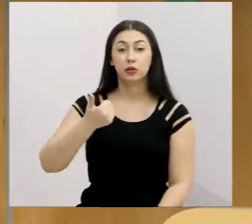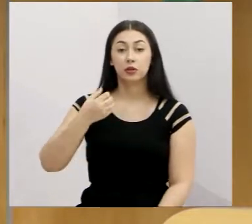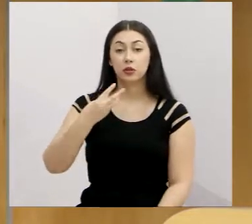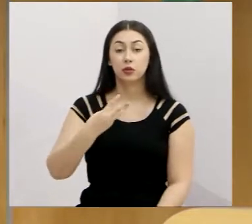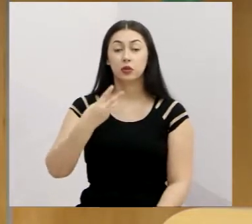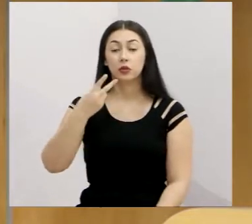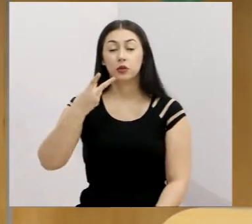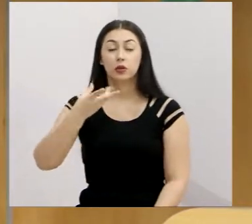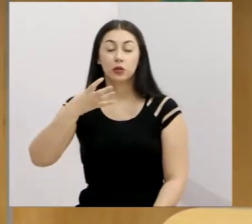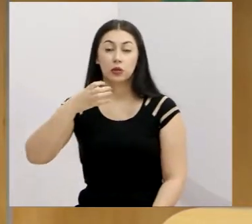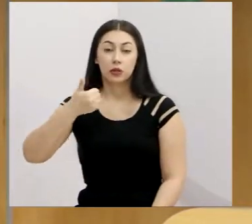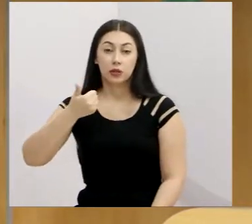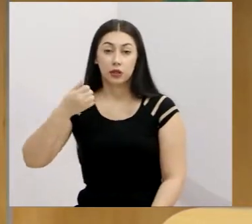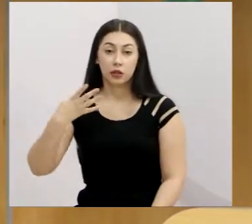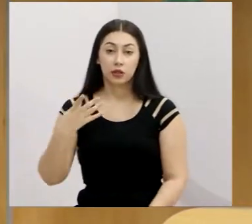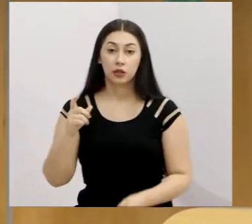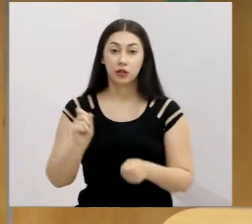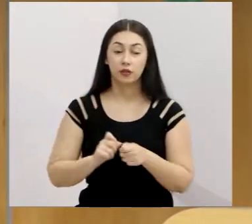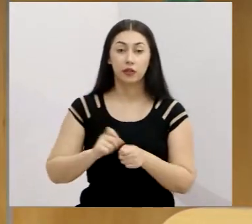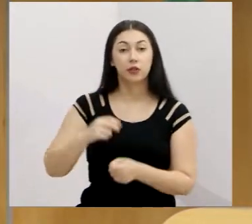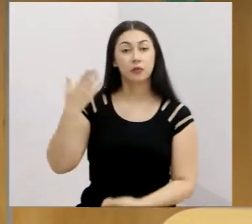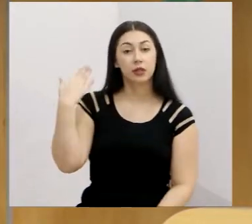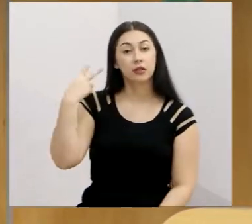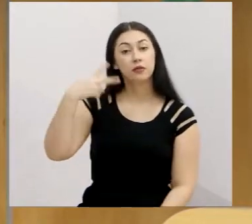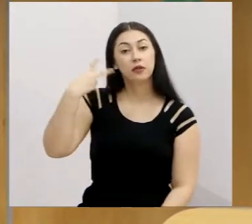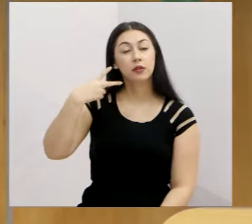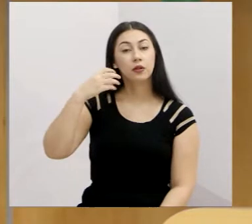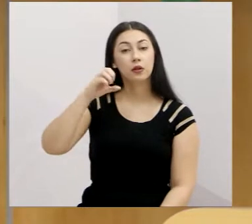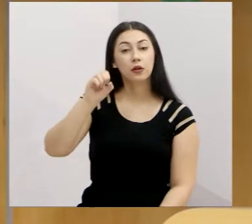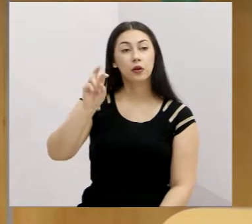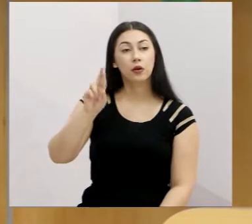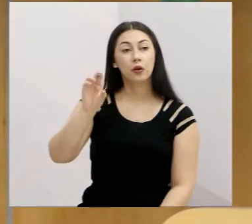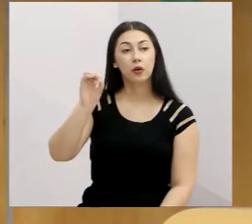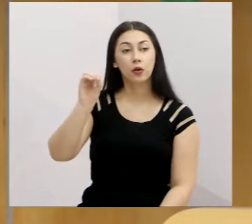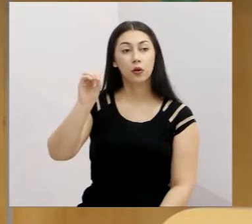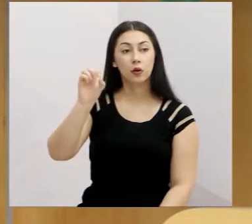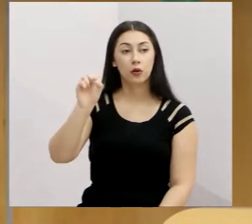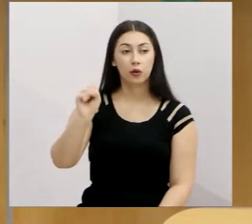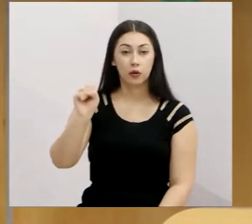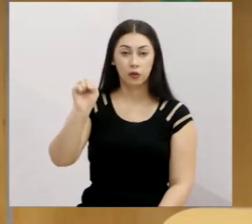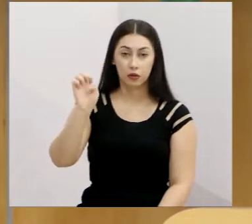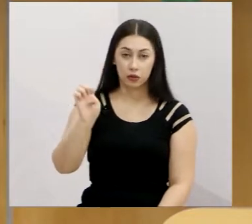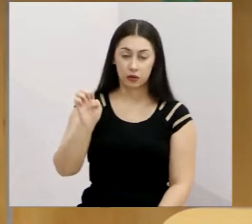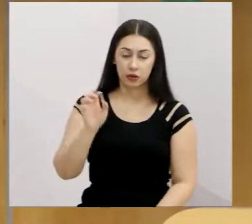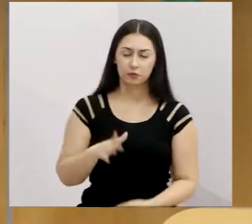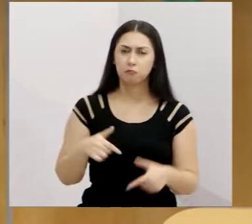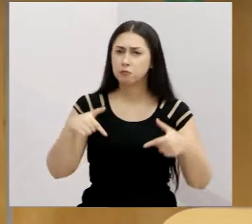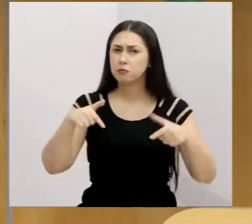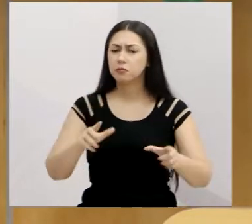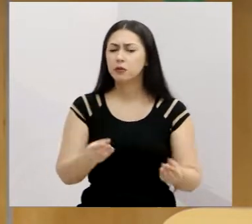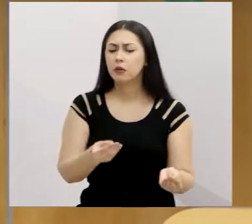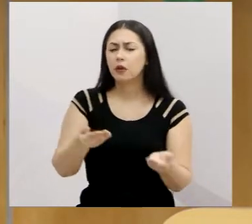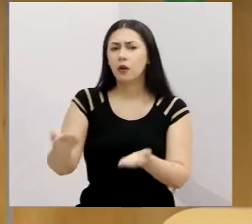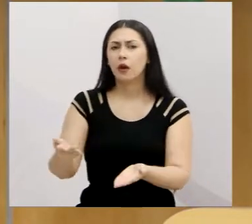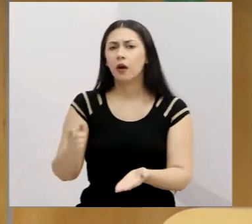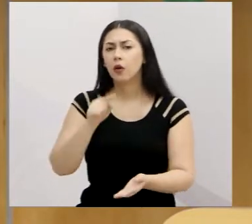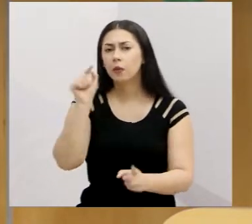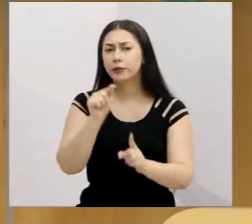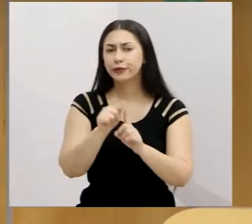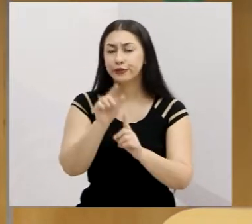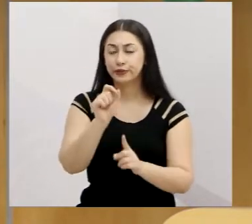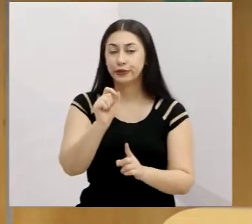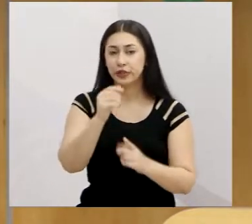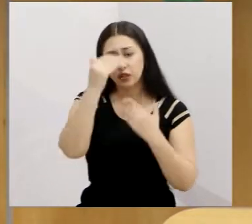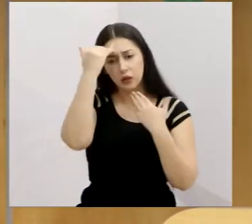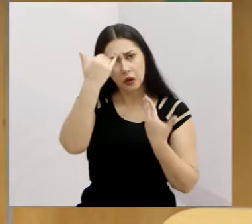214/2004 de autoria da vereadora Rose Gaspar o diploma ele é destinado agraciar as